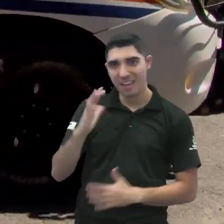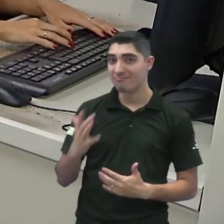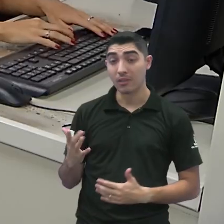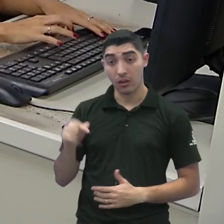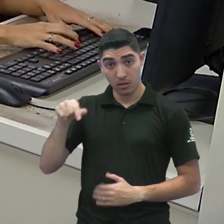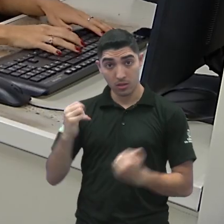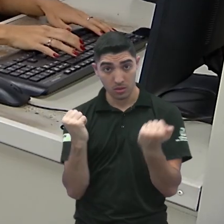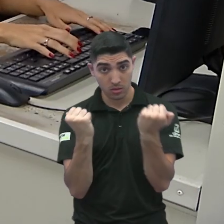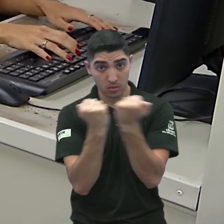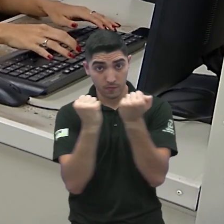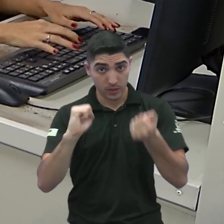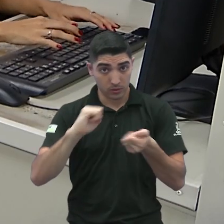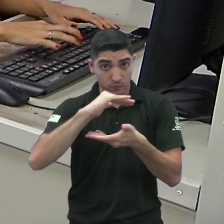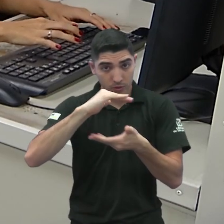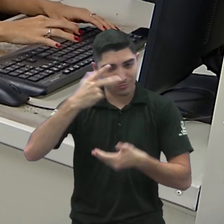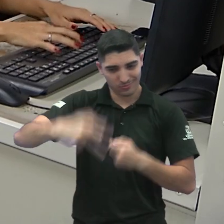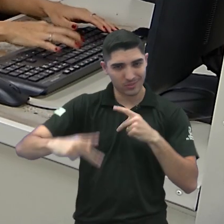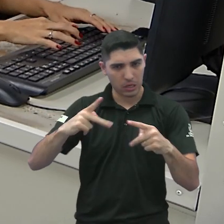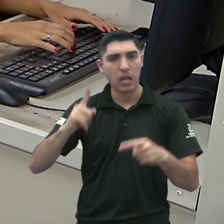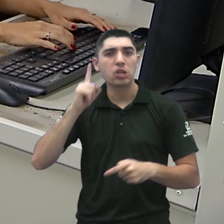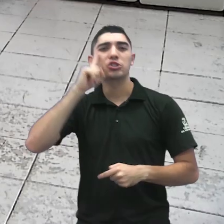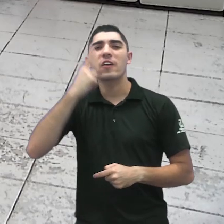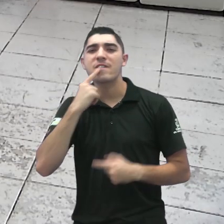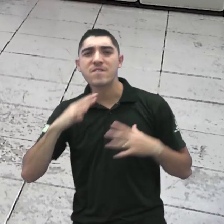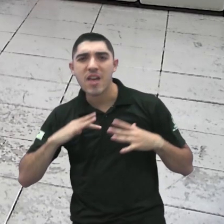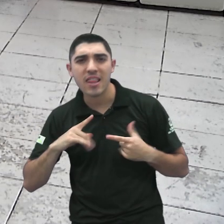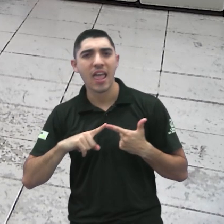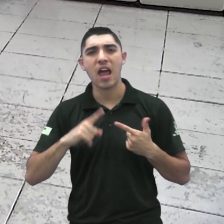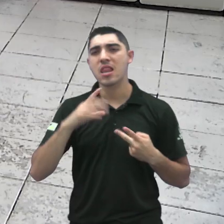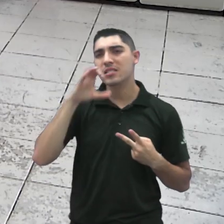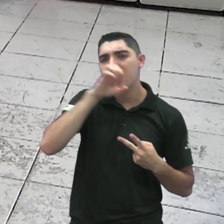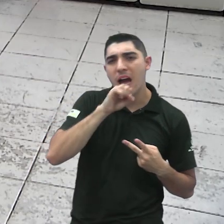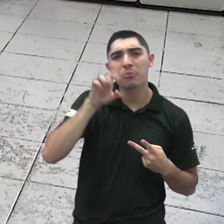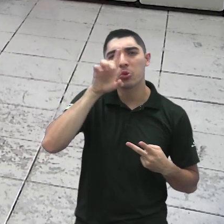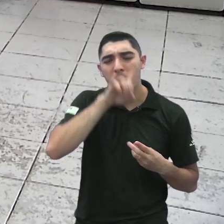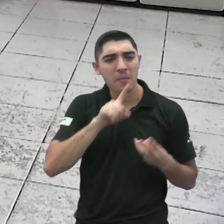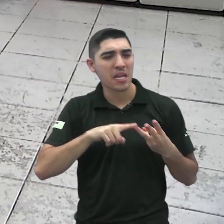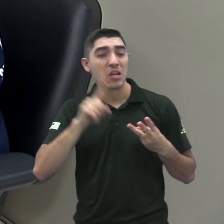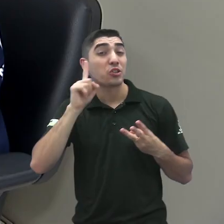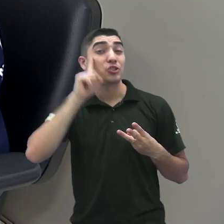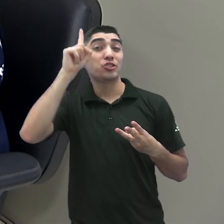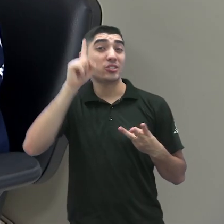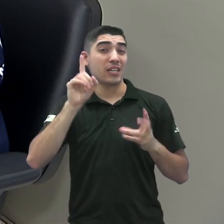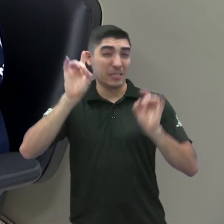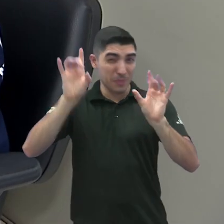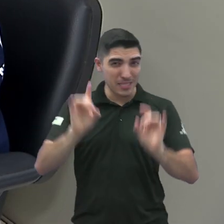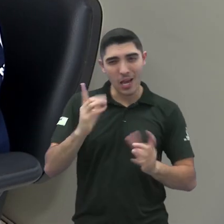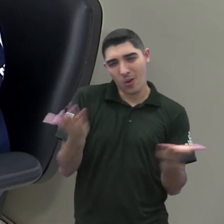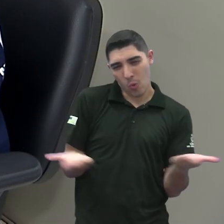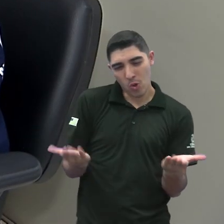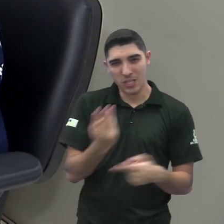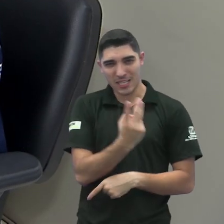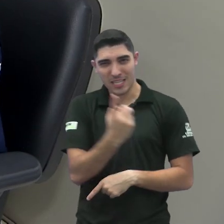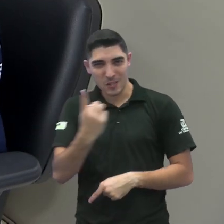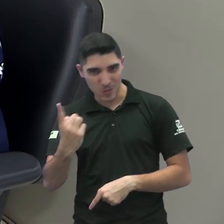acontecer. Na Defesa Civil de São José dos Campos, feriados, finais de semana e em dias como 31 de